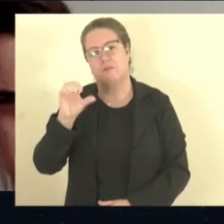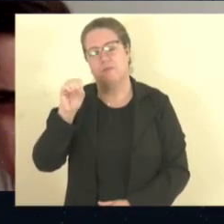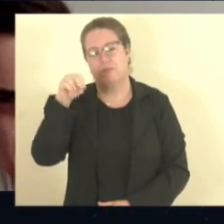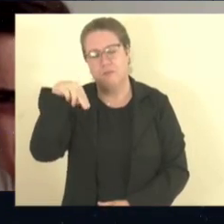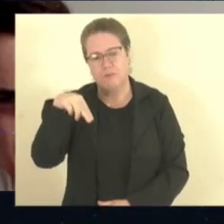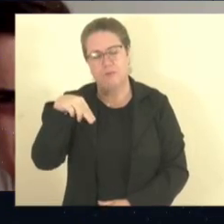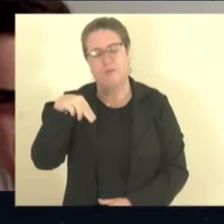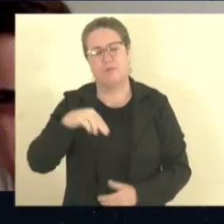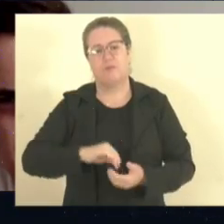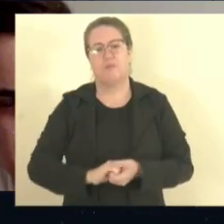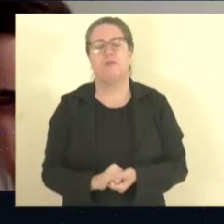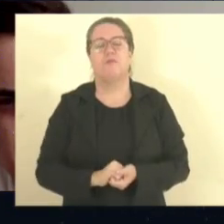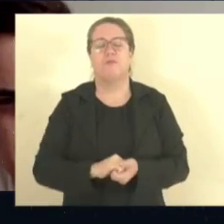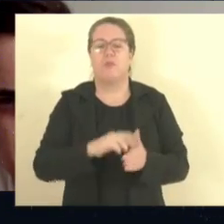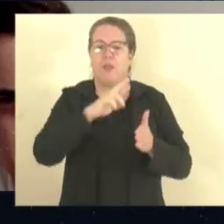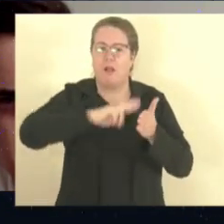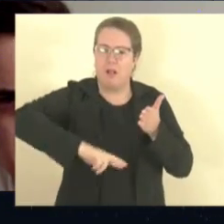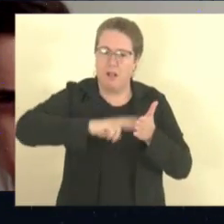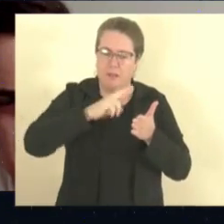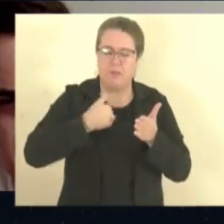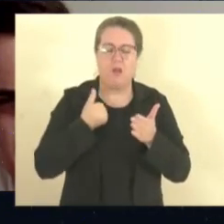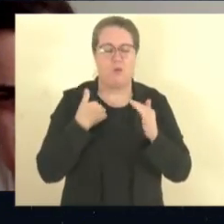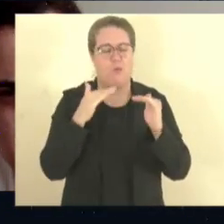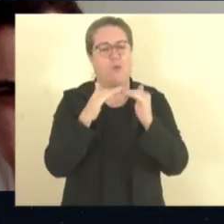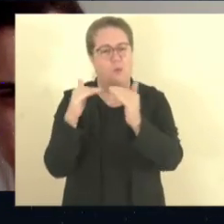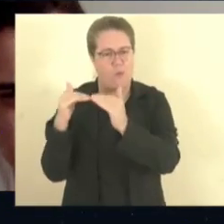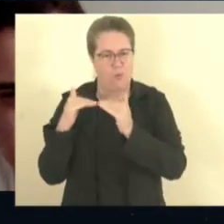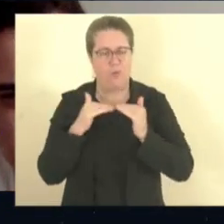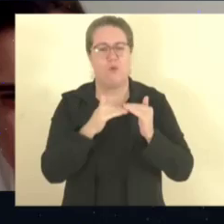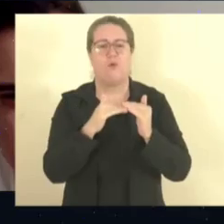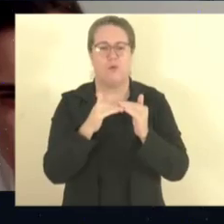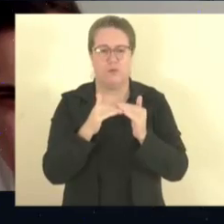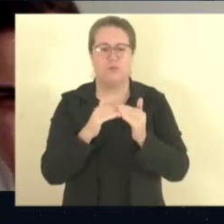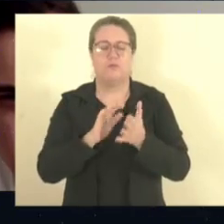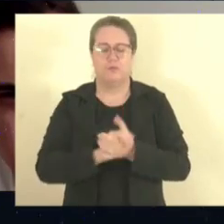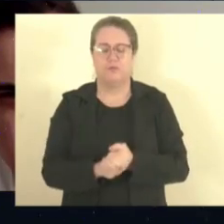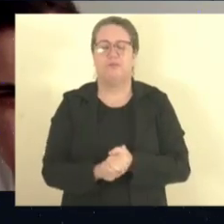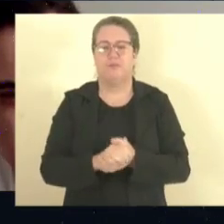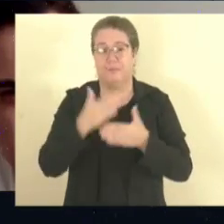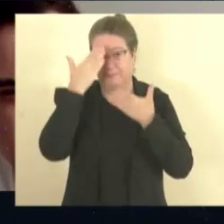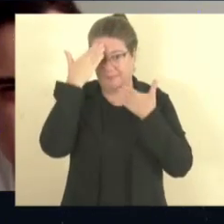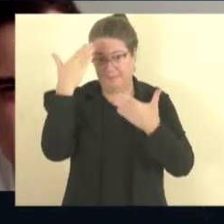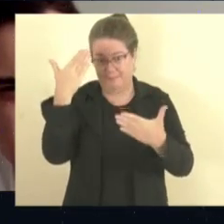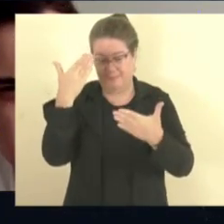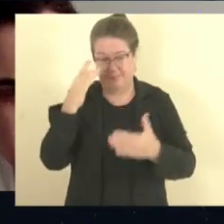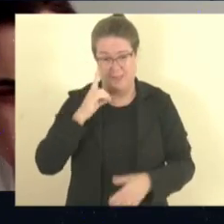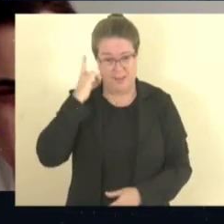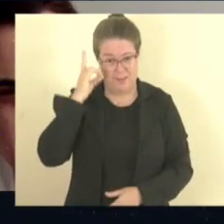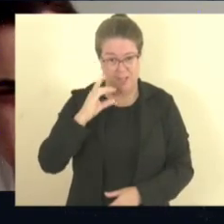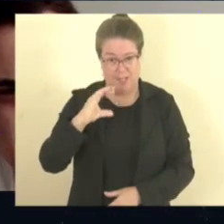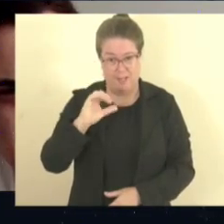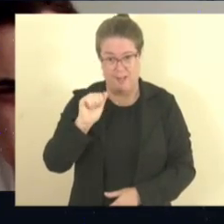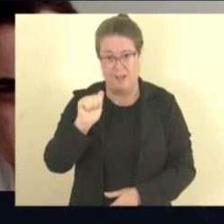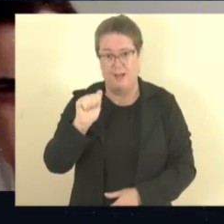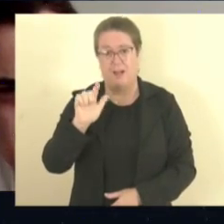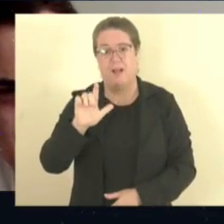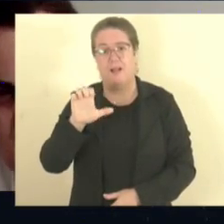Parabenizo o relatório de Vossa Excelência e voto a favor. Ok, obrigado, deputado Adilson. Deputado Calegari.